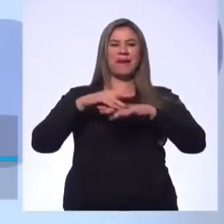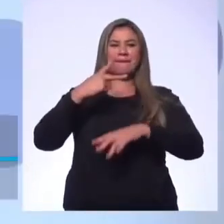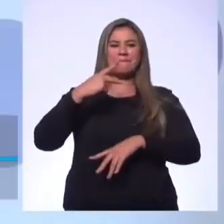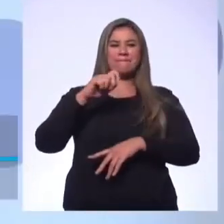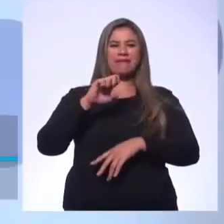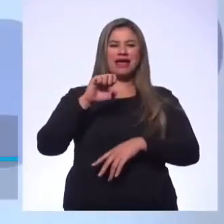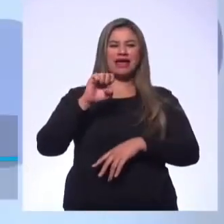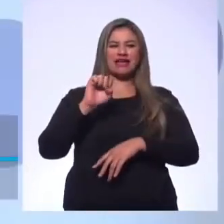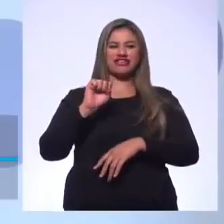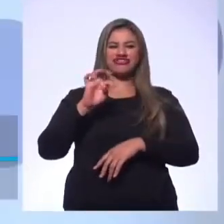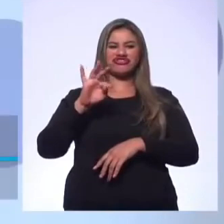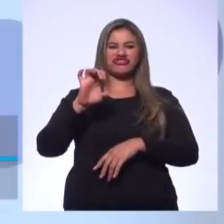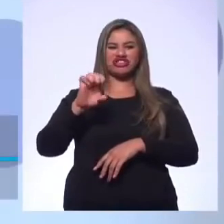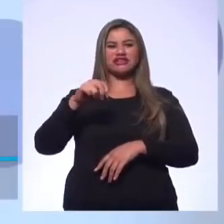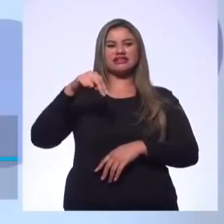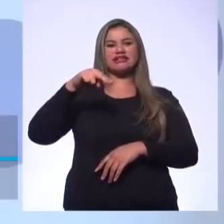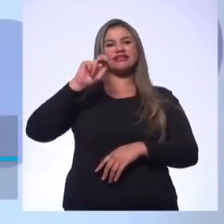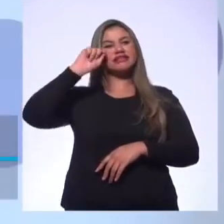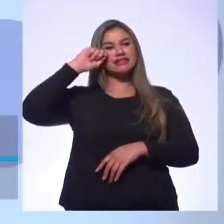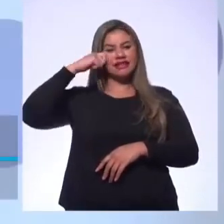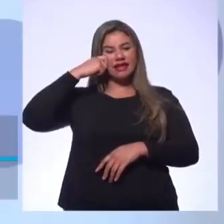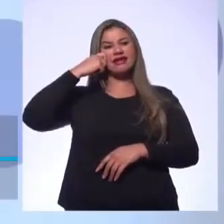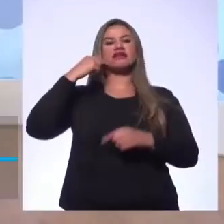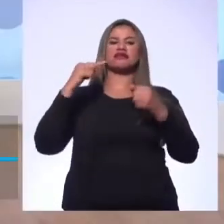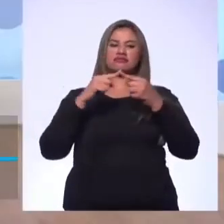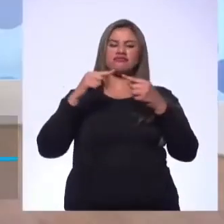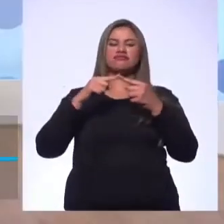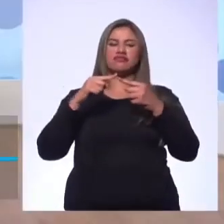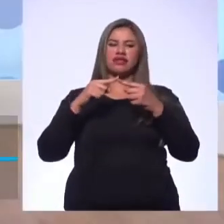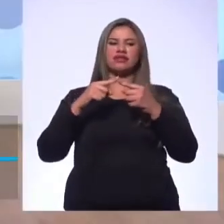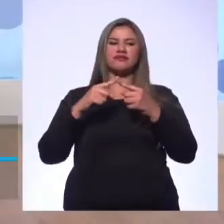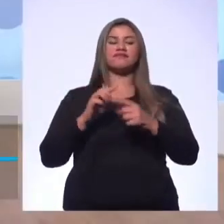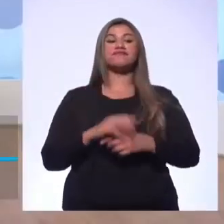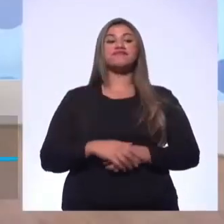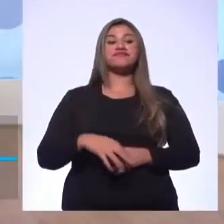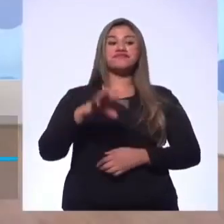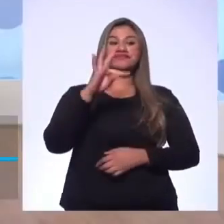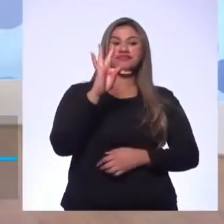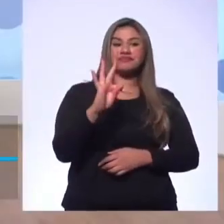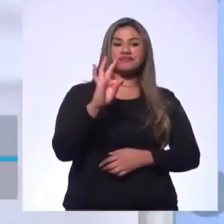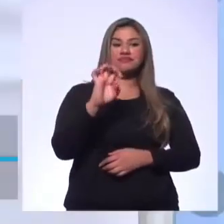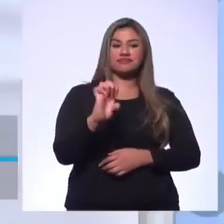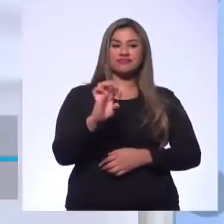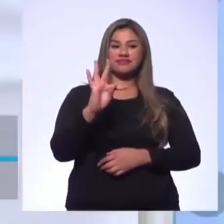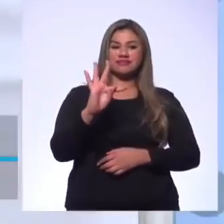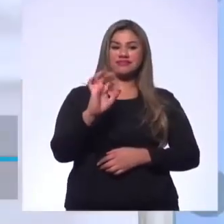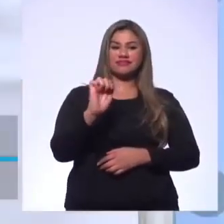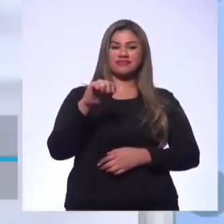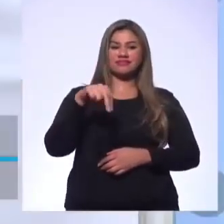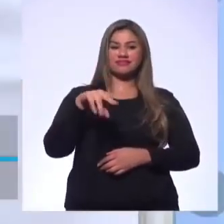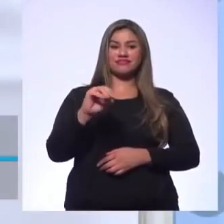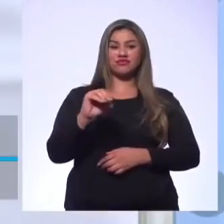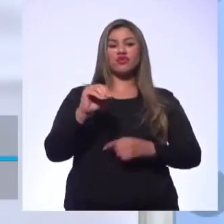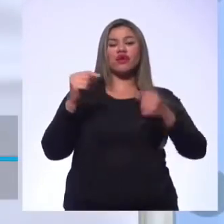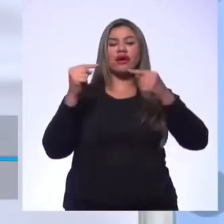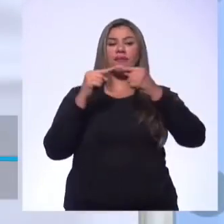Pedro Henrique escreveu tétano. Tétano. Então, o tétano é interessante porque ele é uma bactéria que